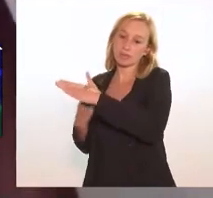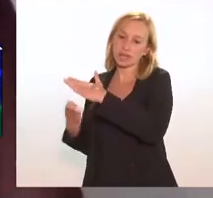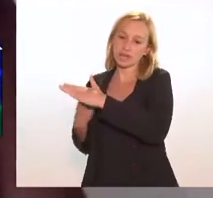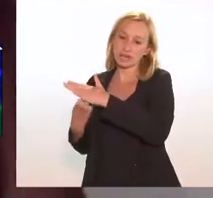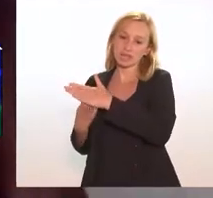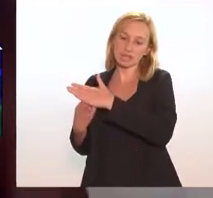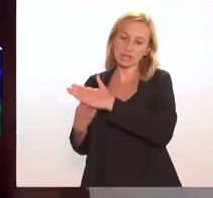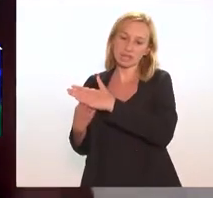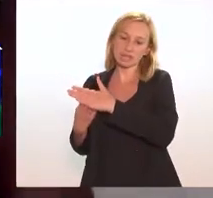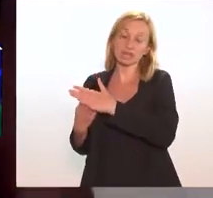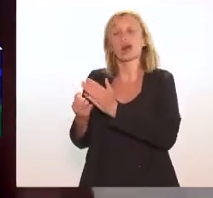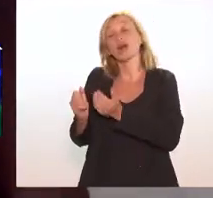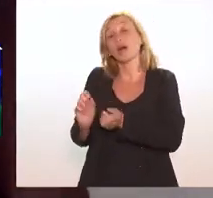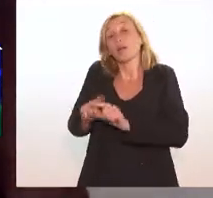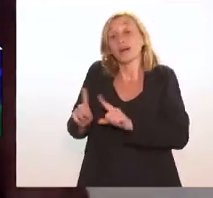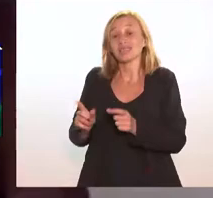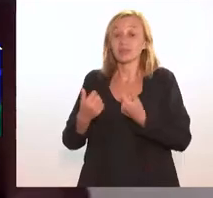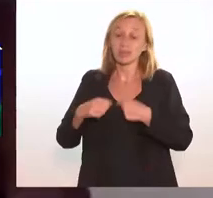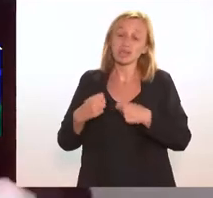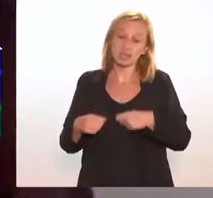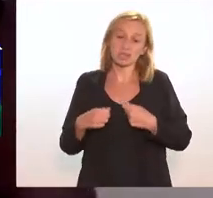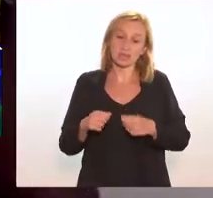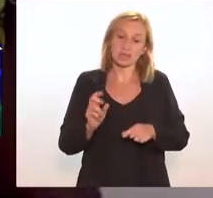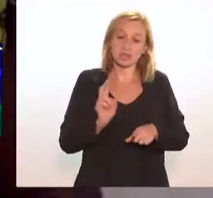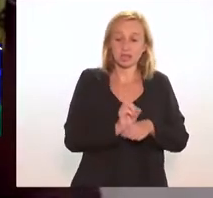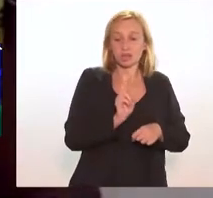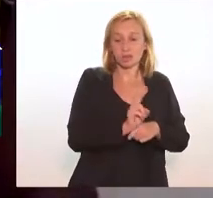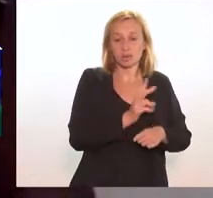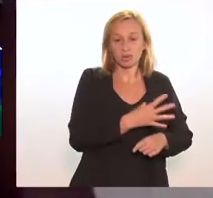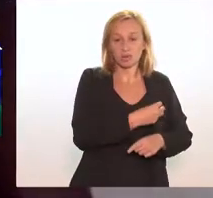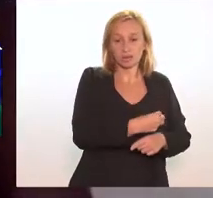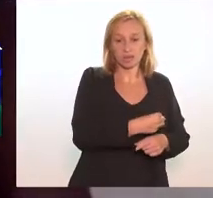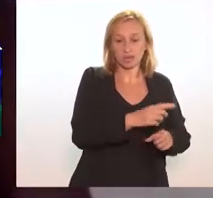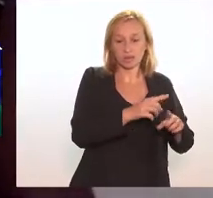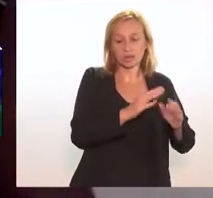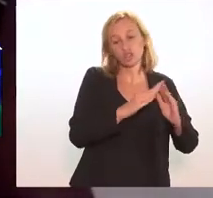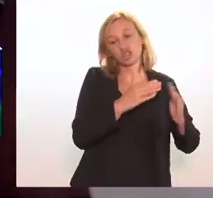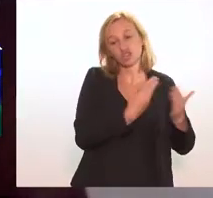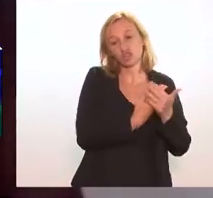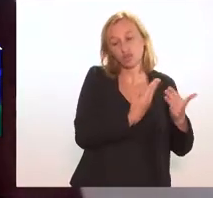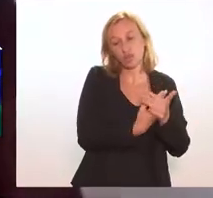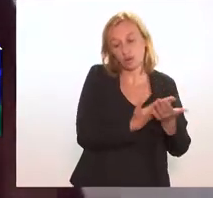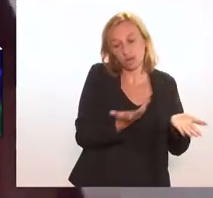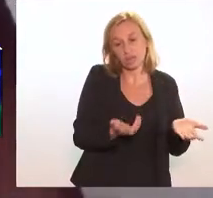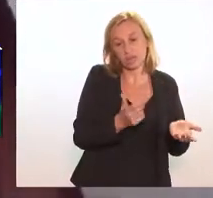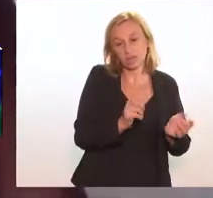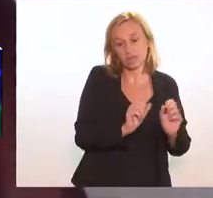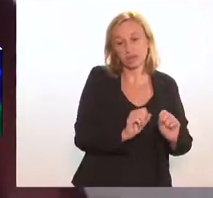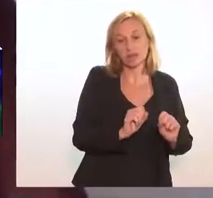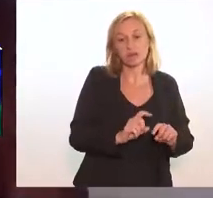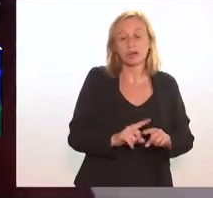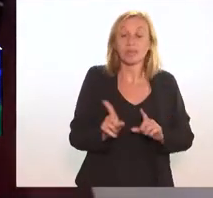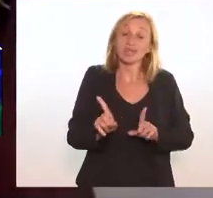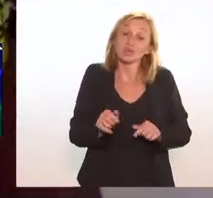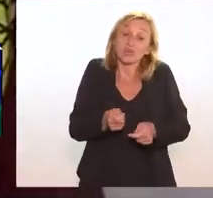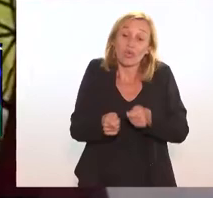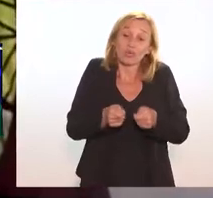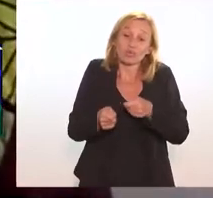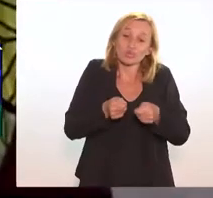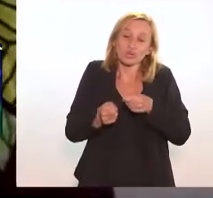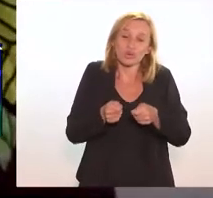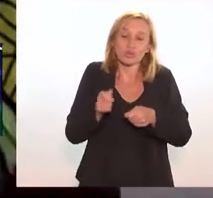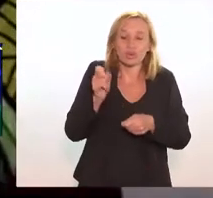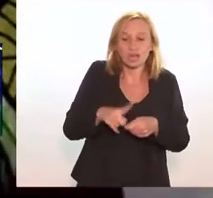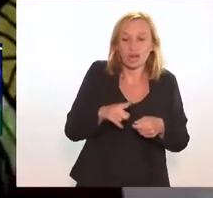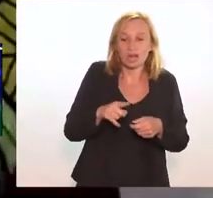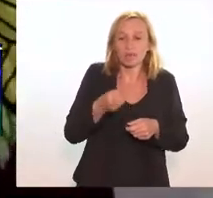serviços essenciais, mas que a gente sabe que, a partir da rede privada, né, do empresariado, esse controle do que é essencial